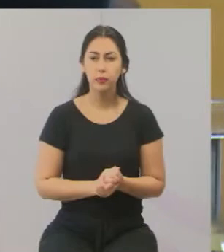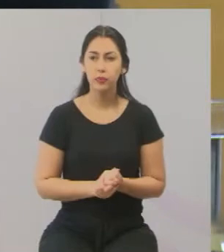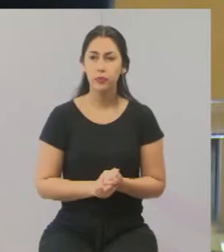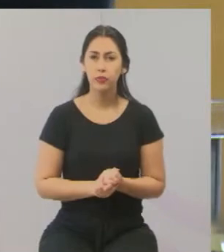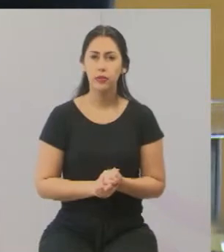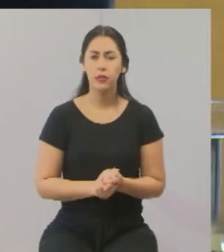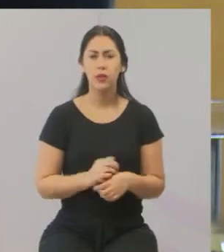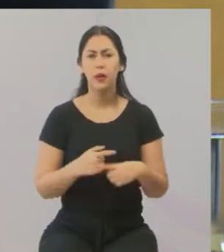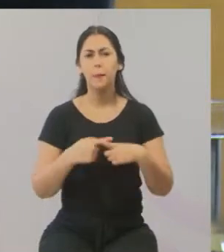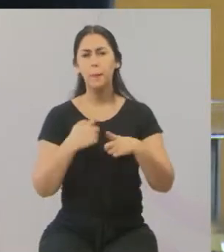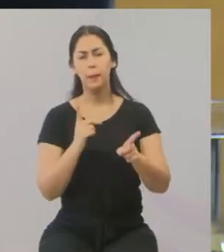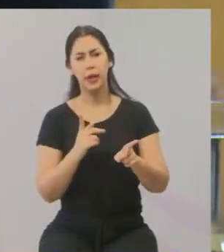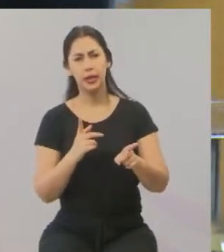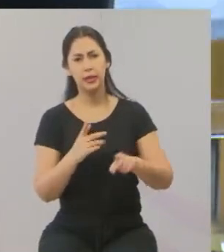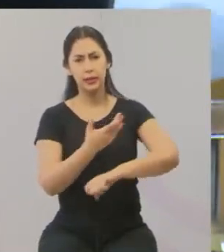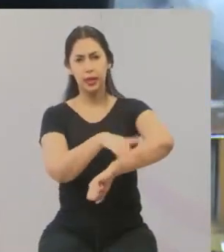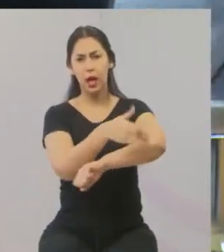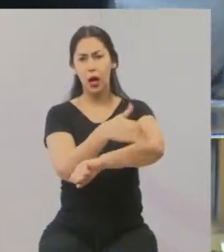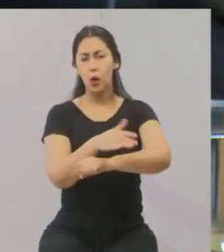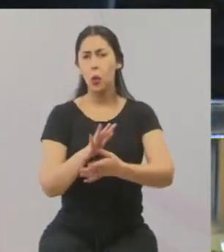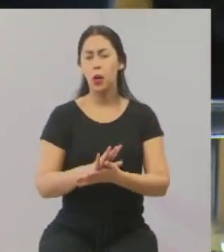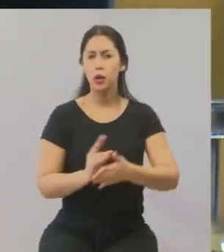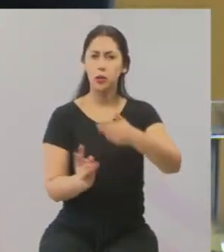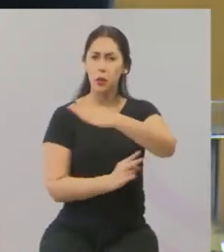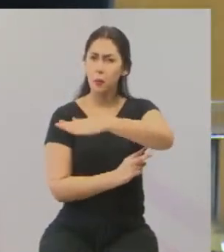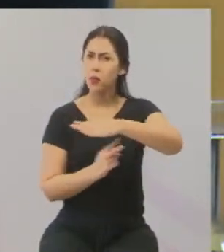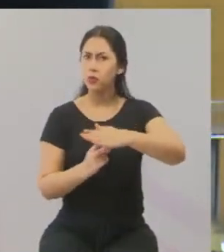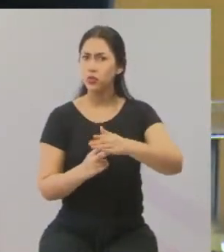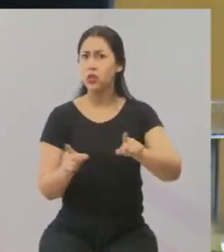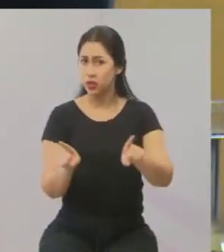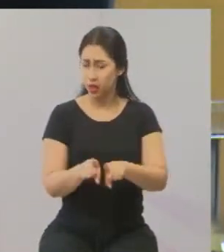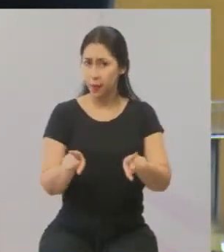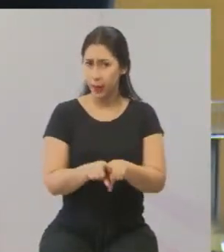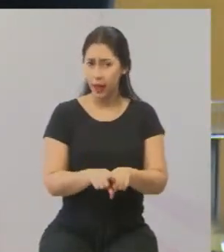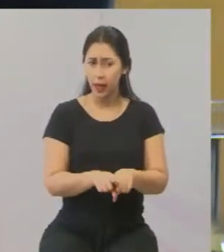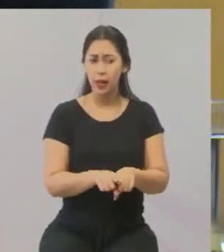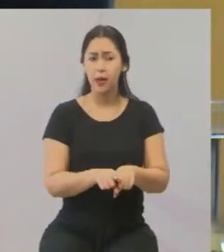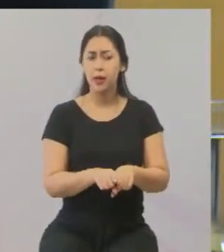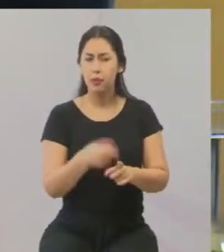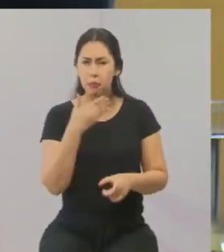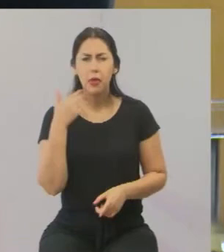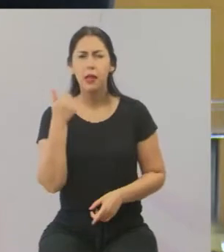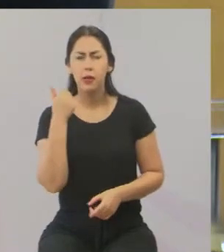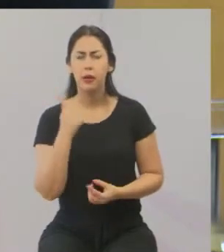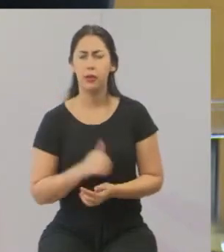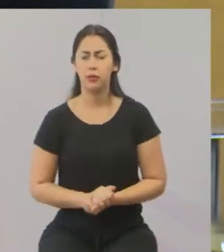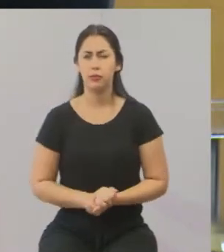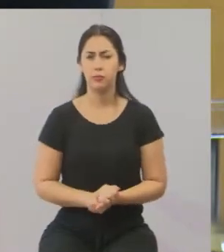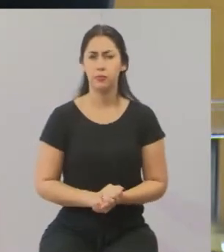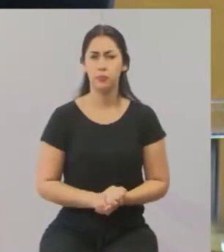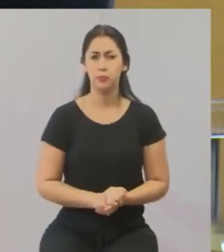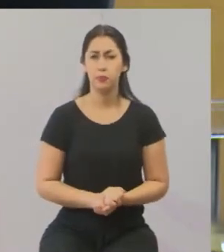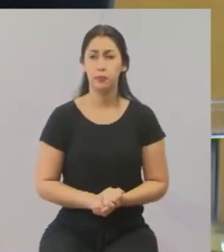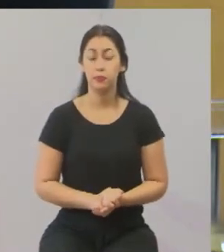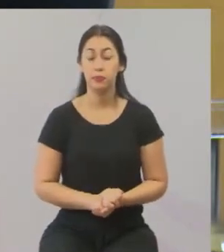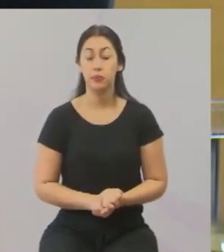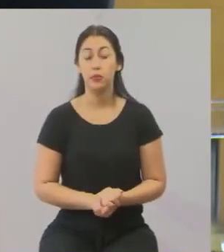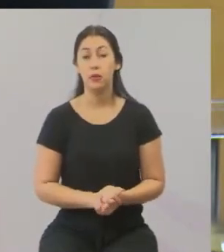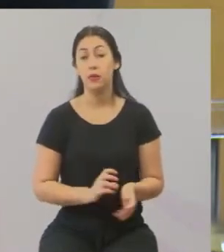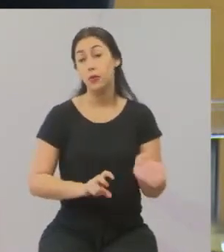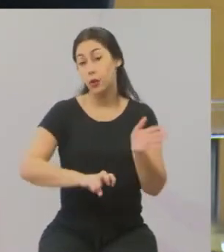calçada da pontinha? Será incluído acessibilidade aos cadeirantes? Quinto, pensando no incômodo